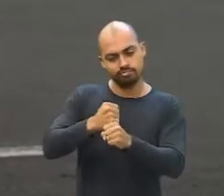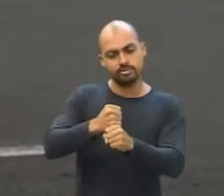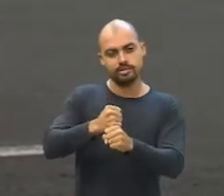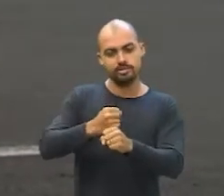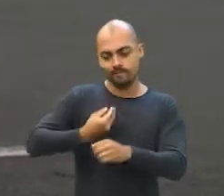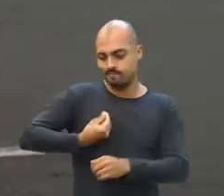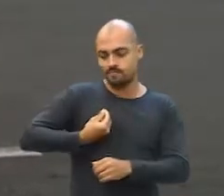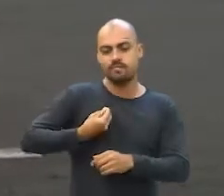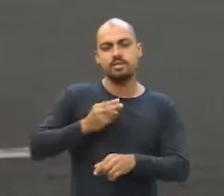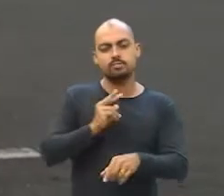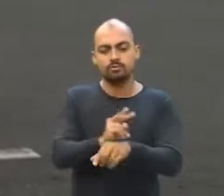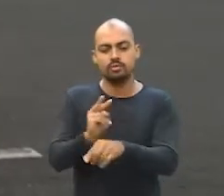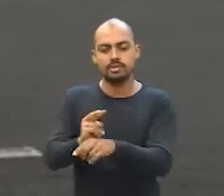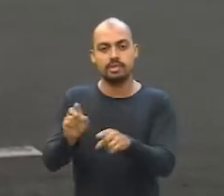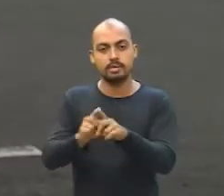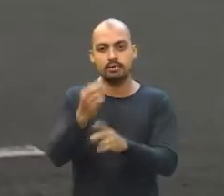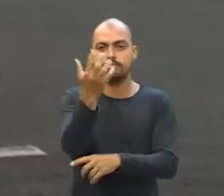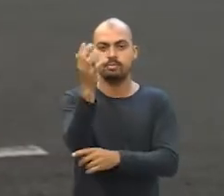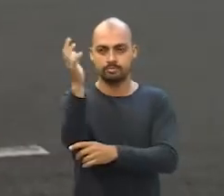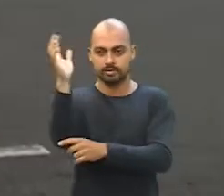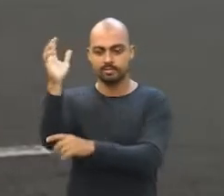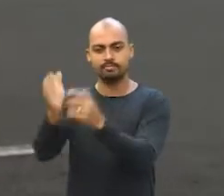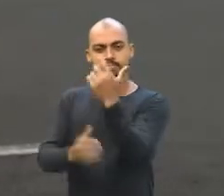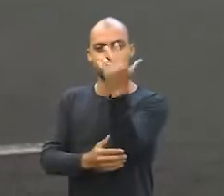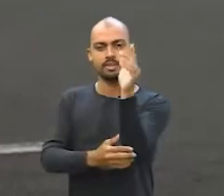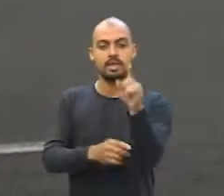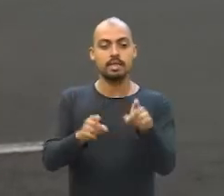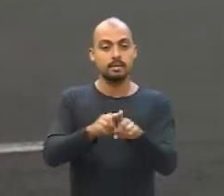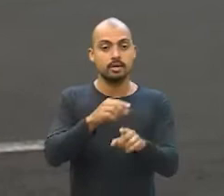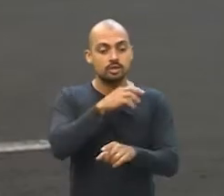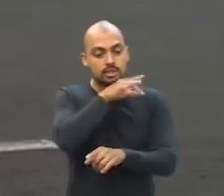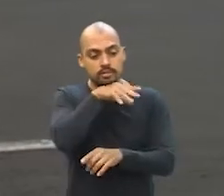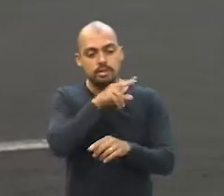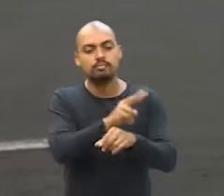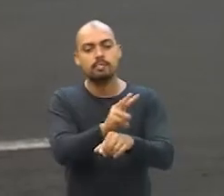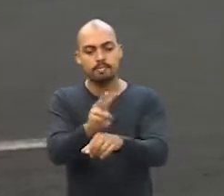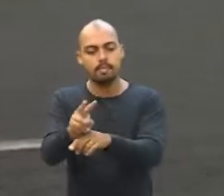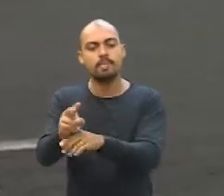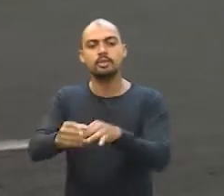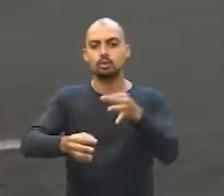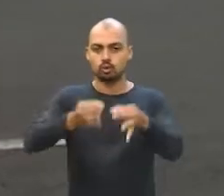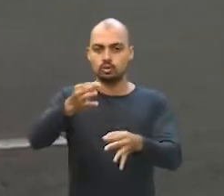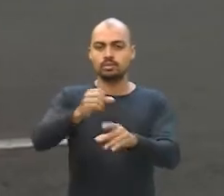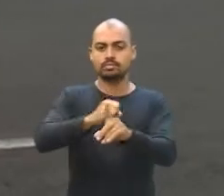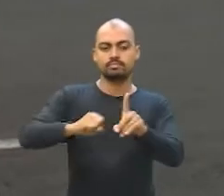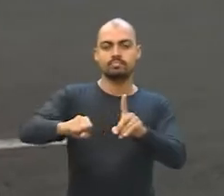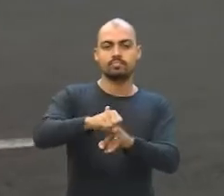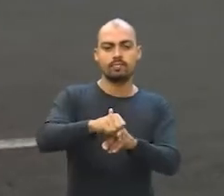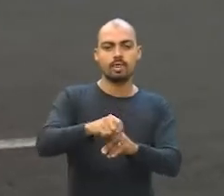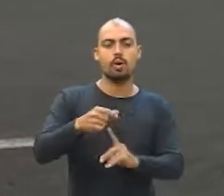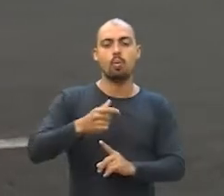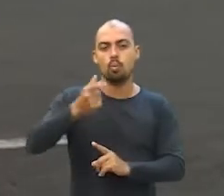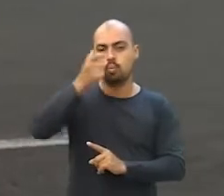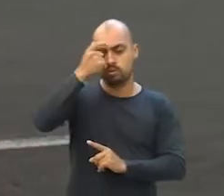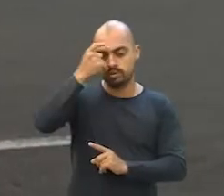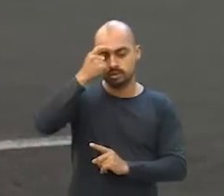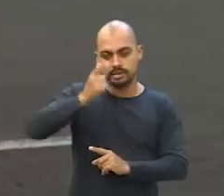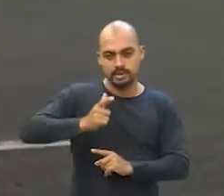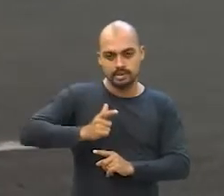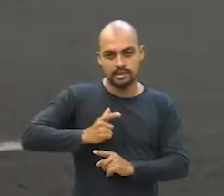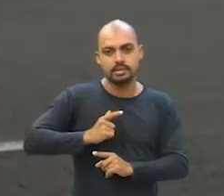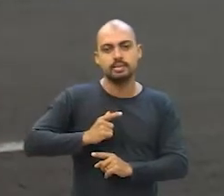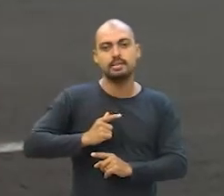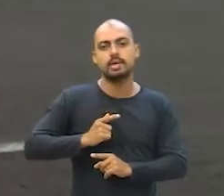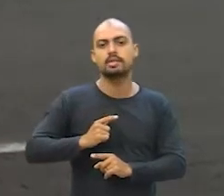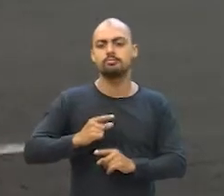da vida, do meio ambiente, da proteção e bem-estar animal, da justiça social. Tenho plena consciência